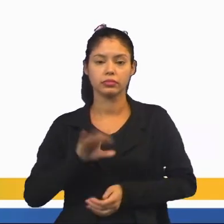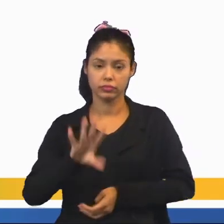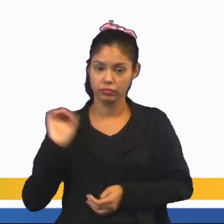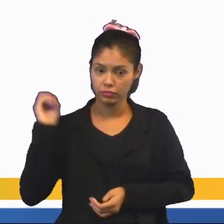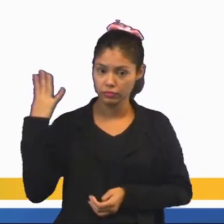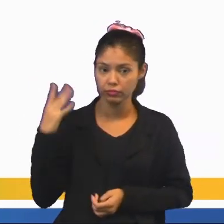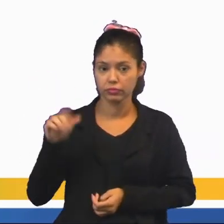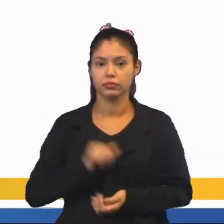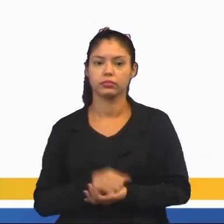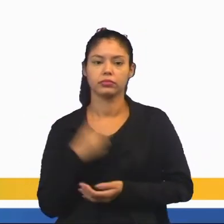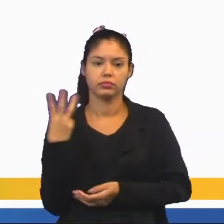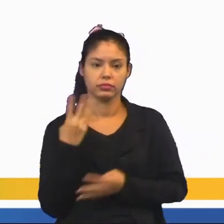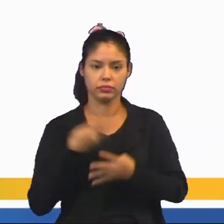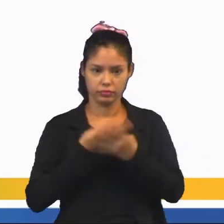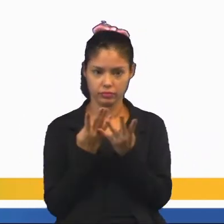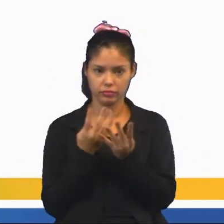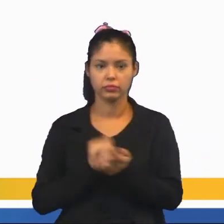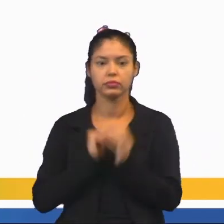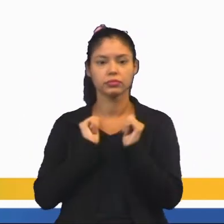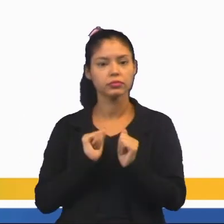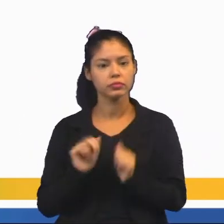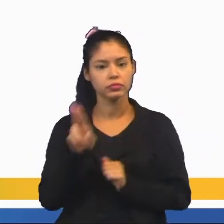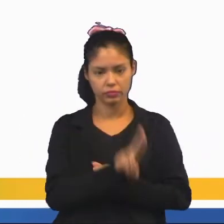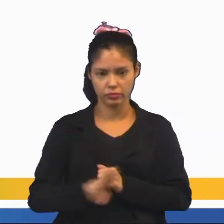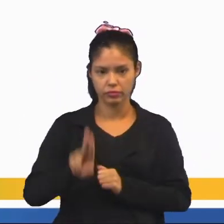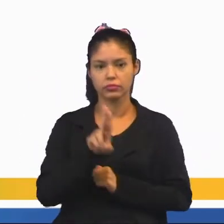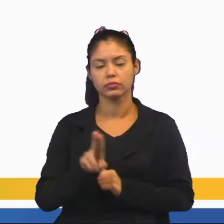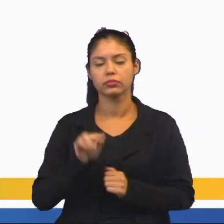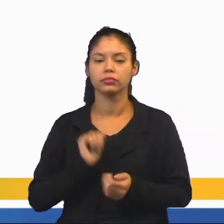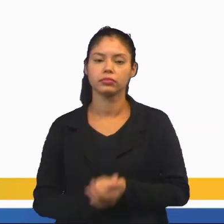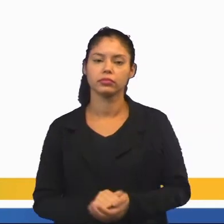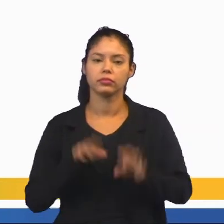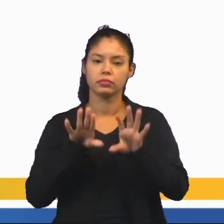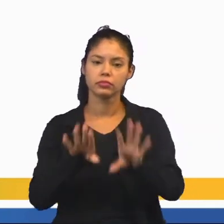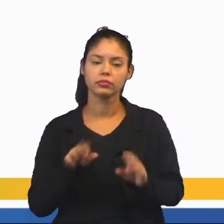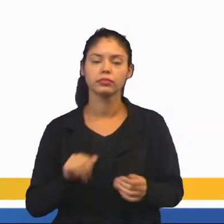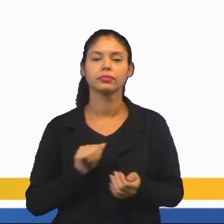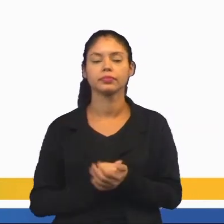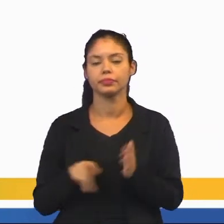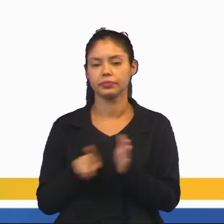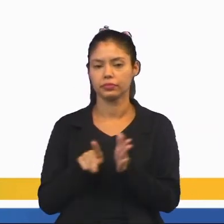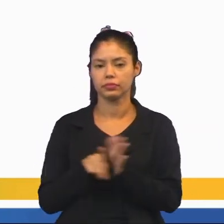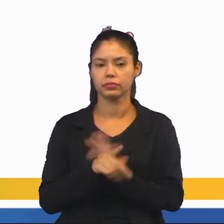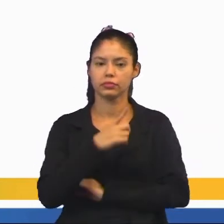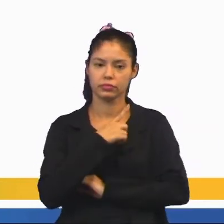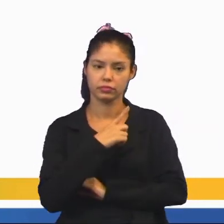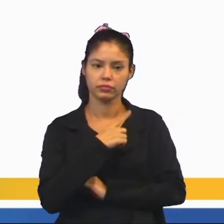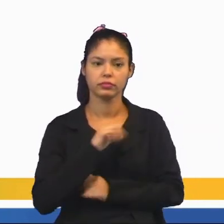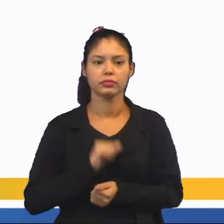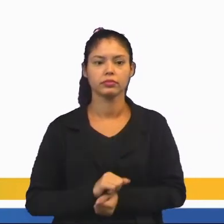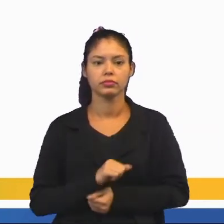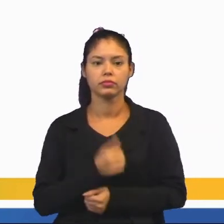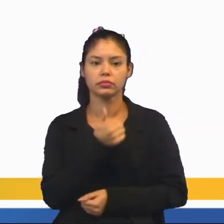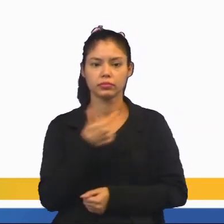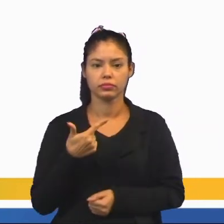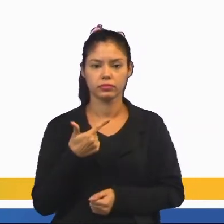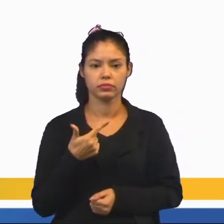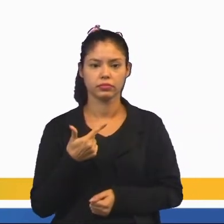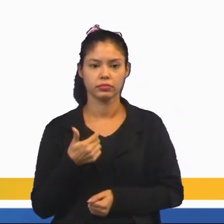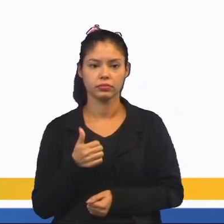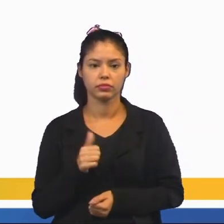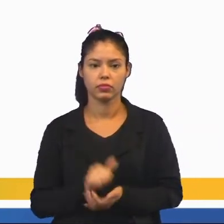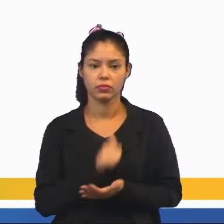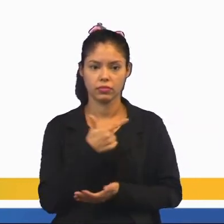numérica. Nesse caso, como são 3 cartas que podem ser usadas dessa posição, teremos